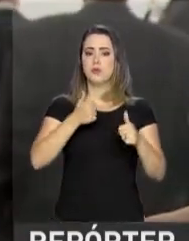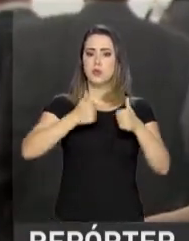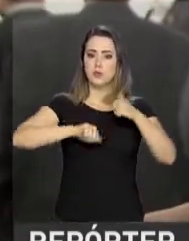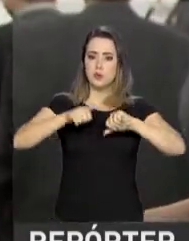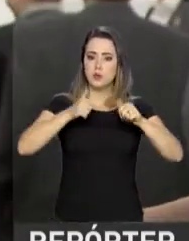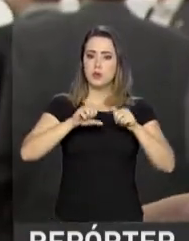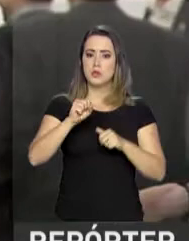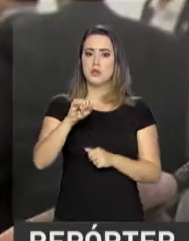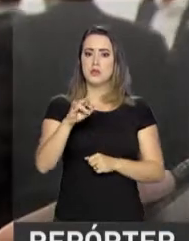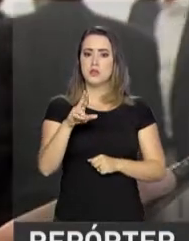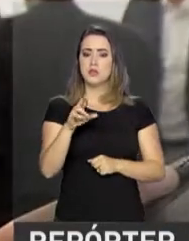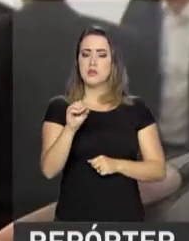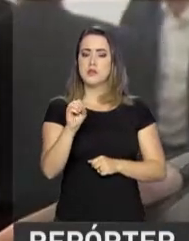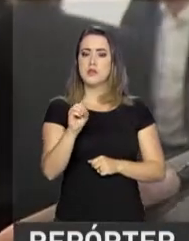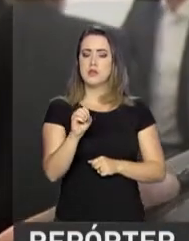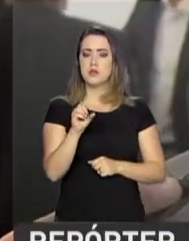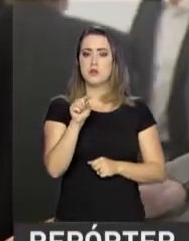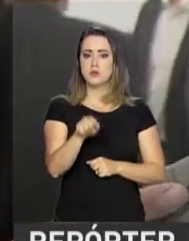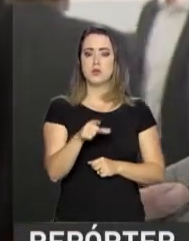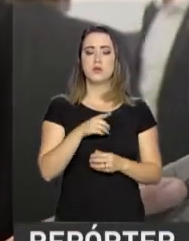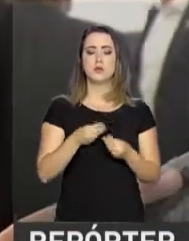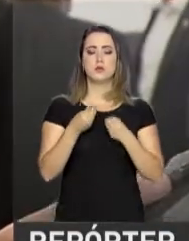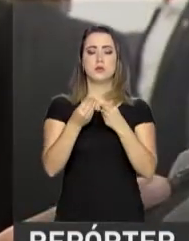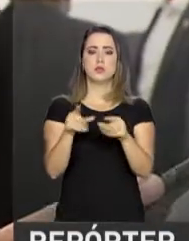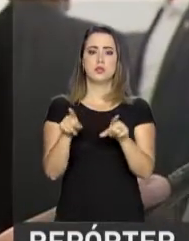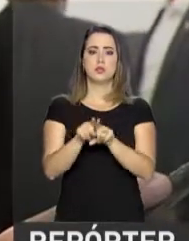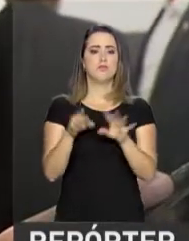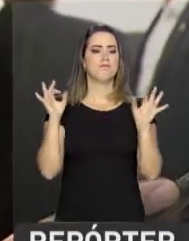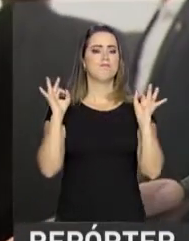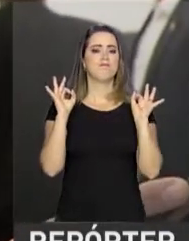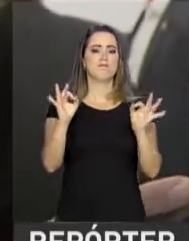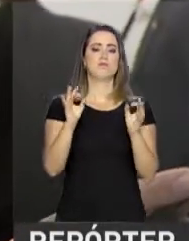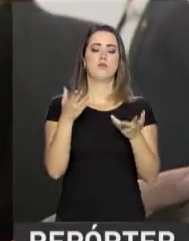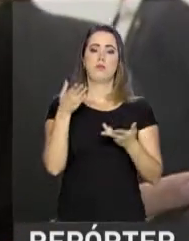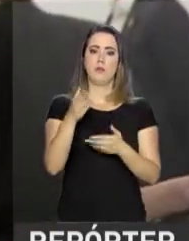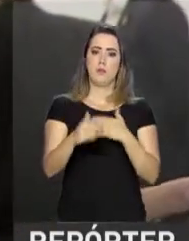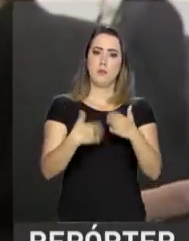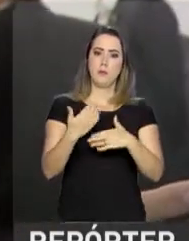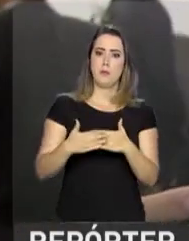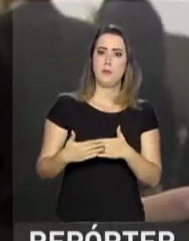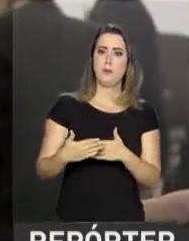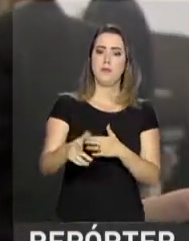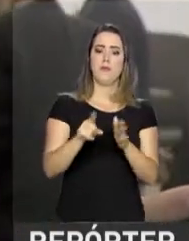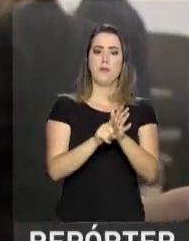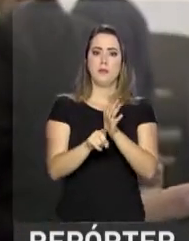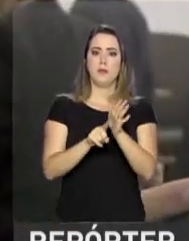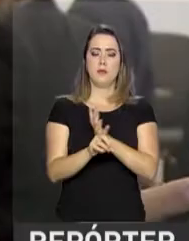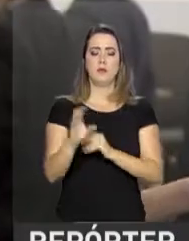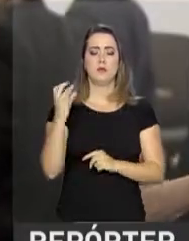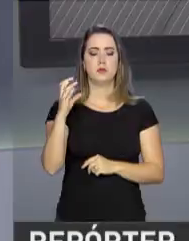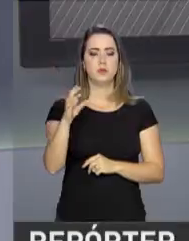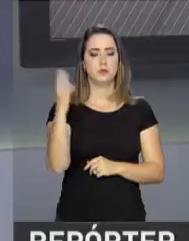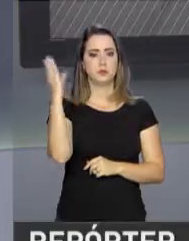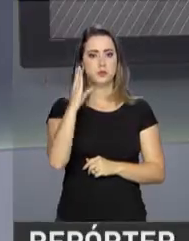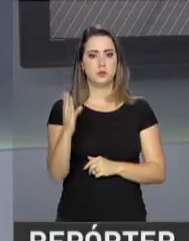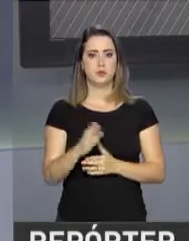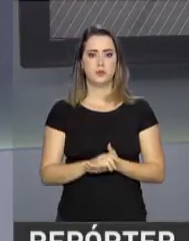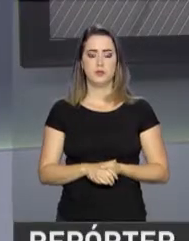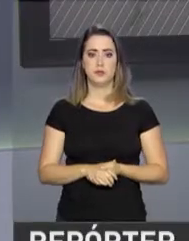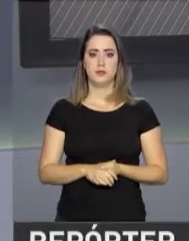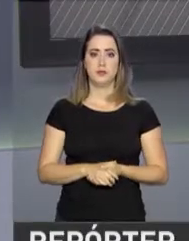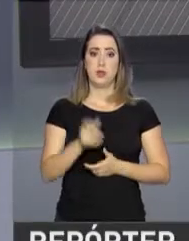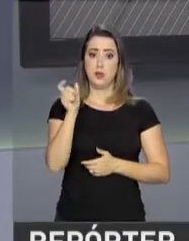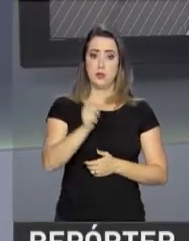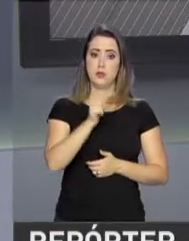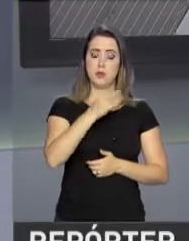sírios que trará também uma contribuição extraordinária para o desenvolvimento da pesquisa e da ciência no brasil os